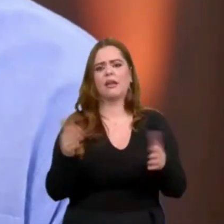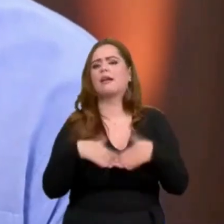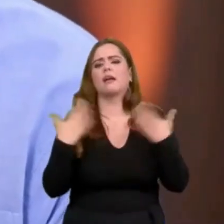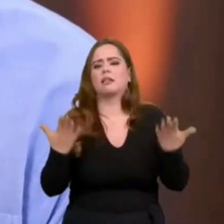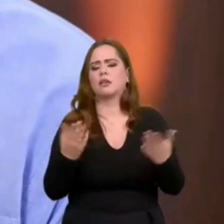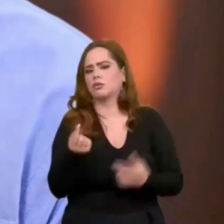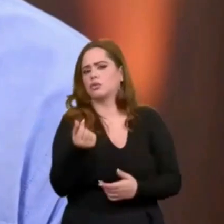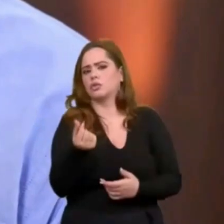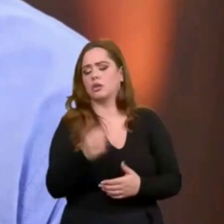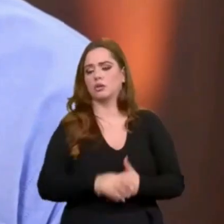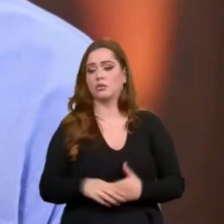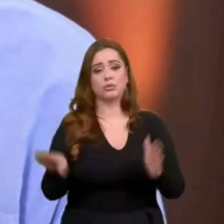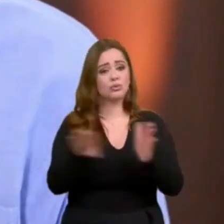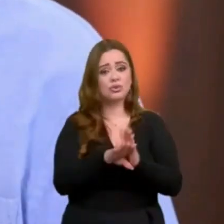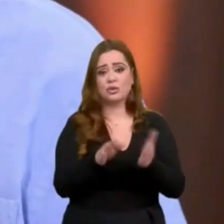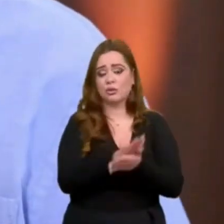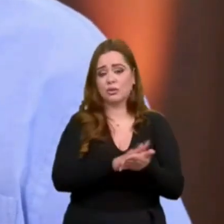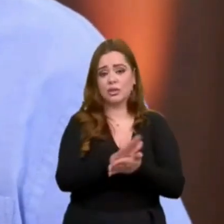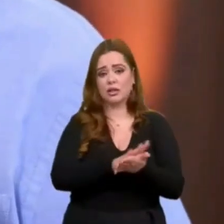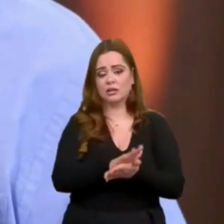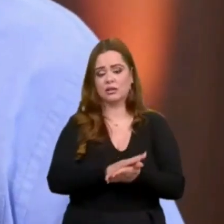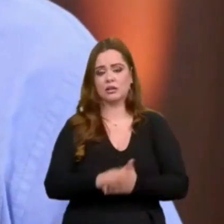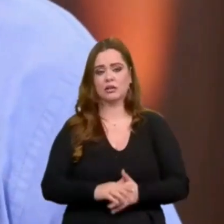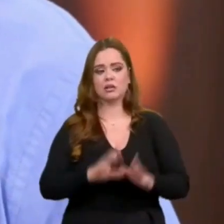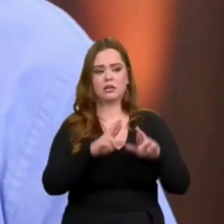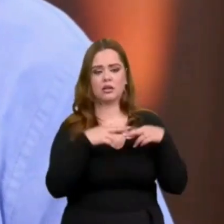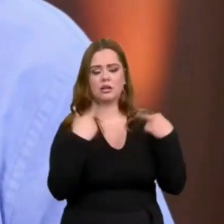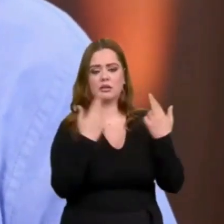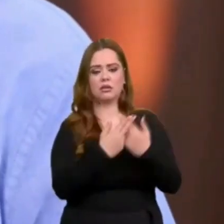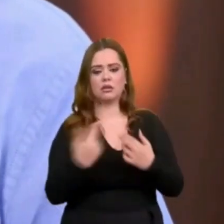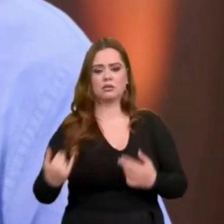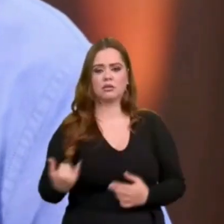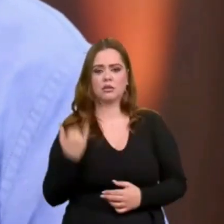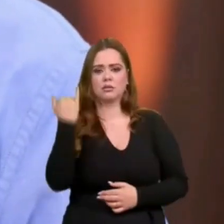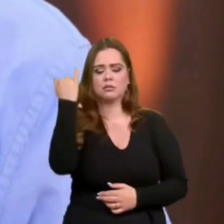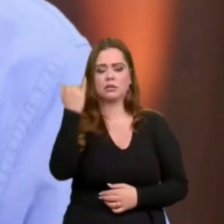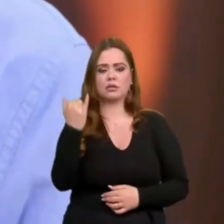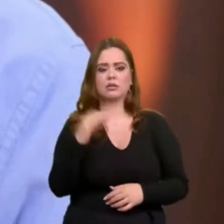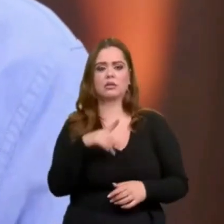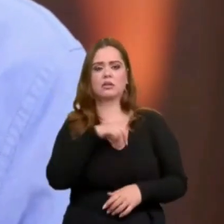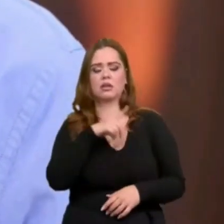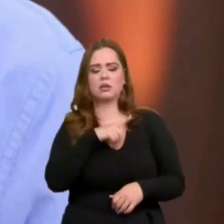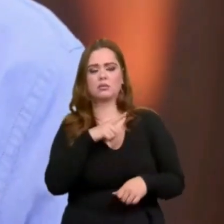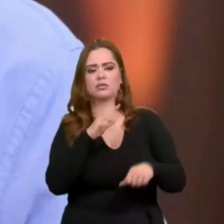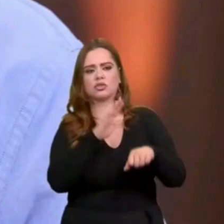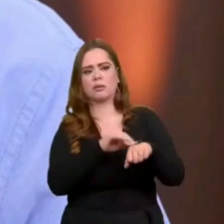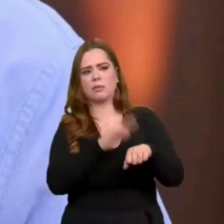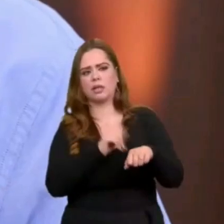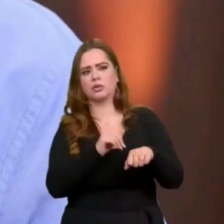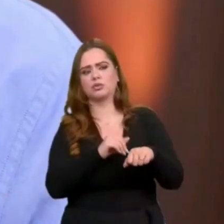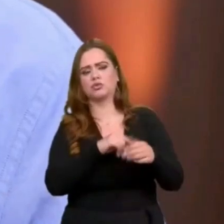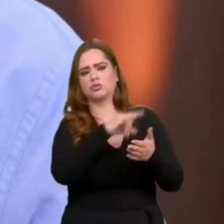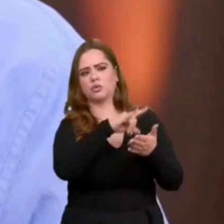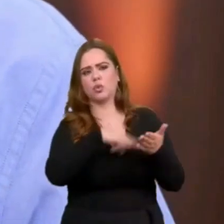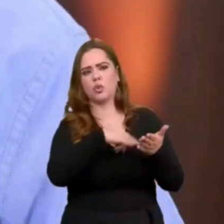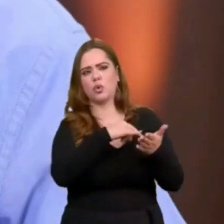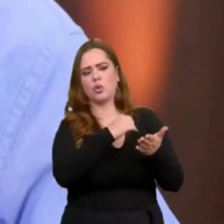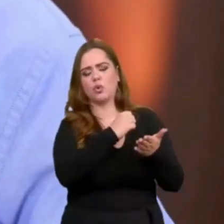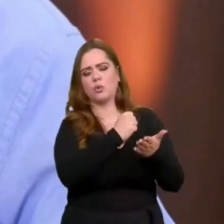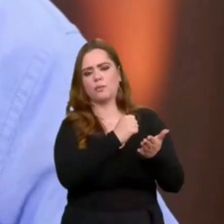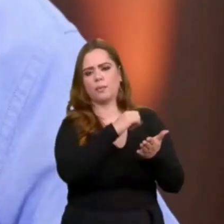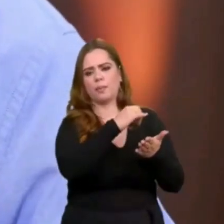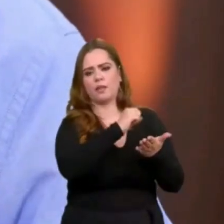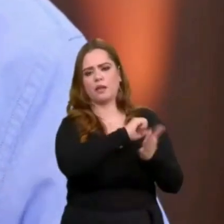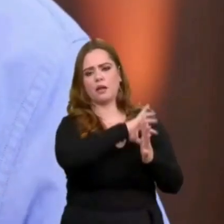ter possivelmente a reunião mais importante. Nós temos uma coisa aqui chamada Tratado Amazônico, chamado OTCA.